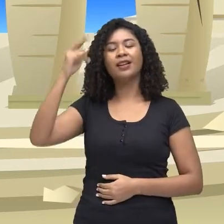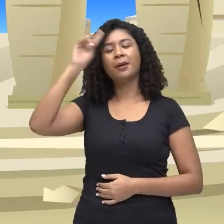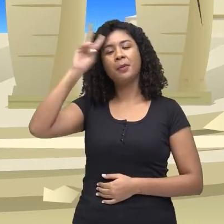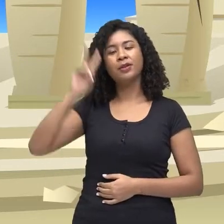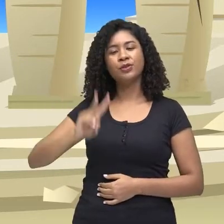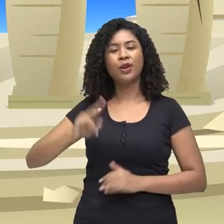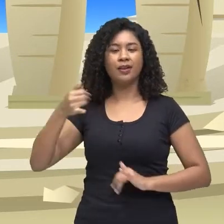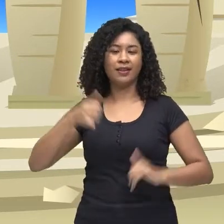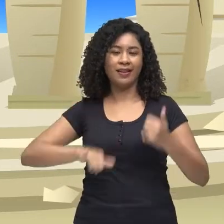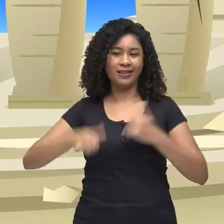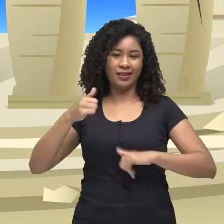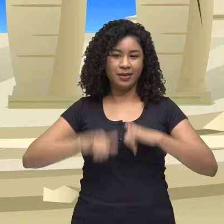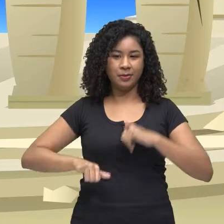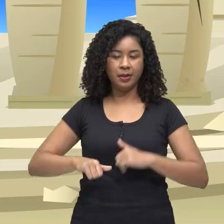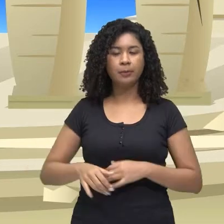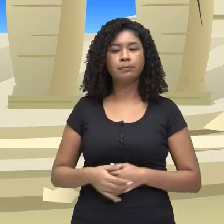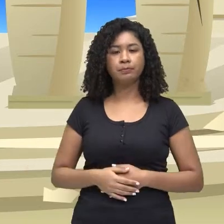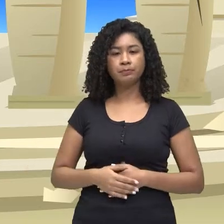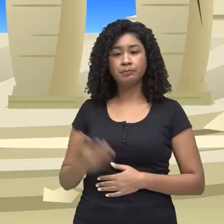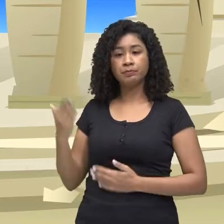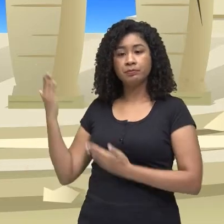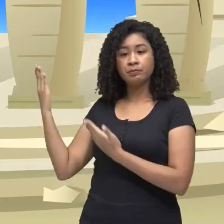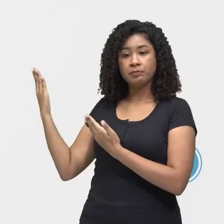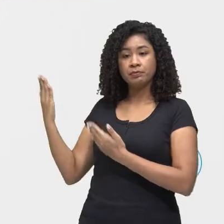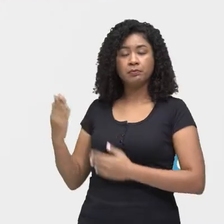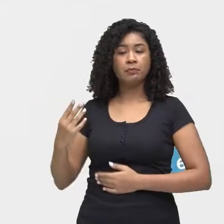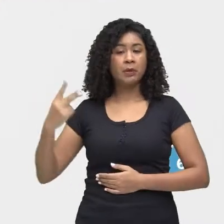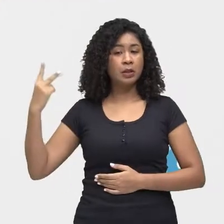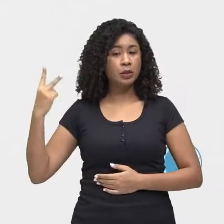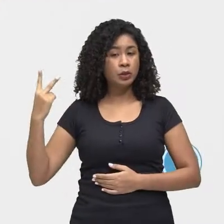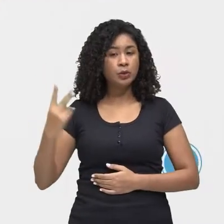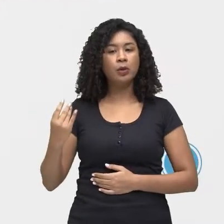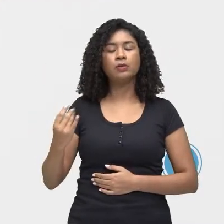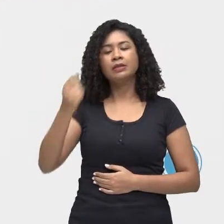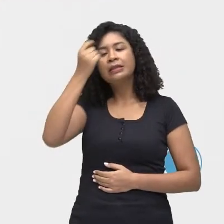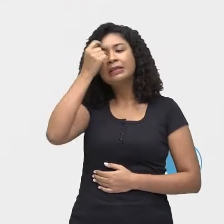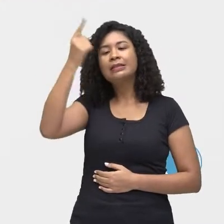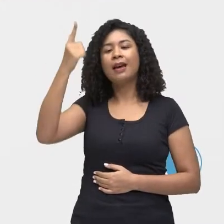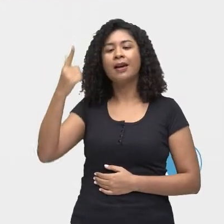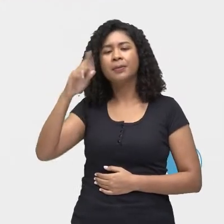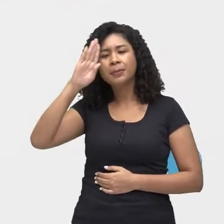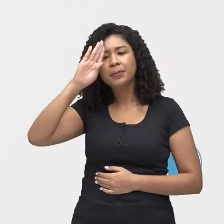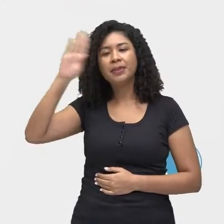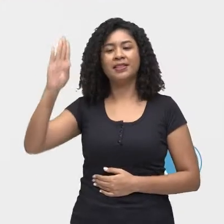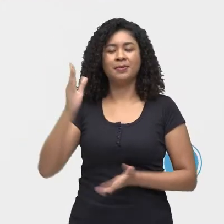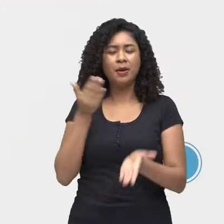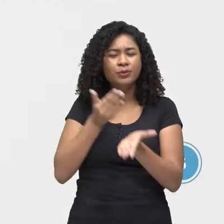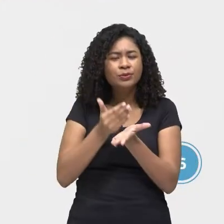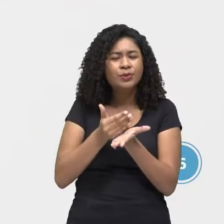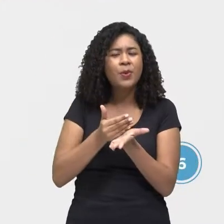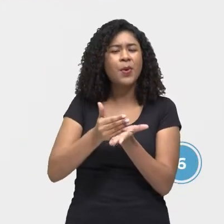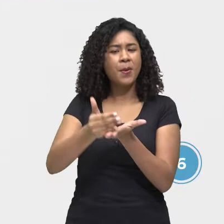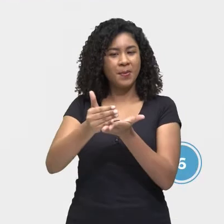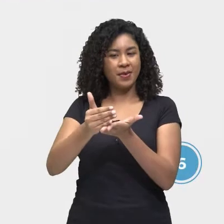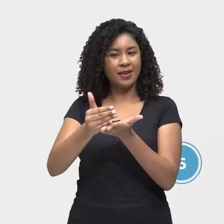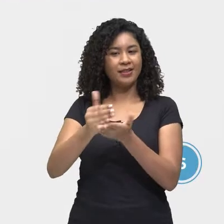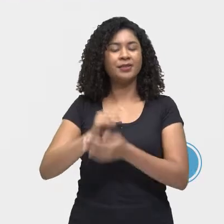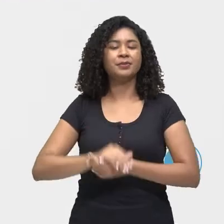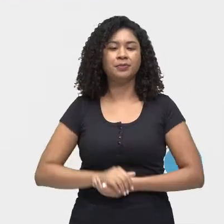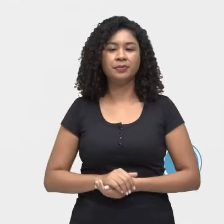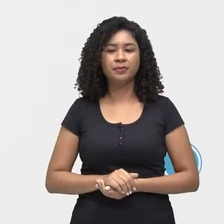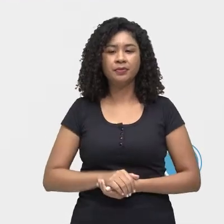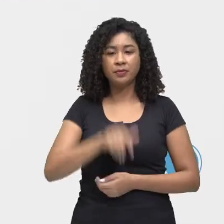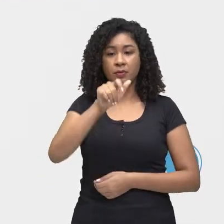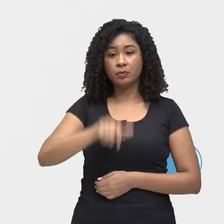essas ideias iniciais dos nossos filósofos, a gente pode observar aí na nossa cartela. Os filósofos gregos, eles acreditavam